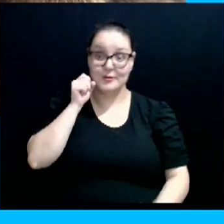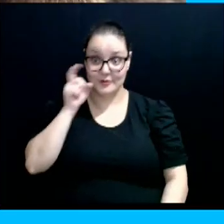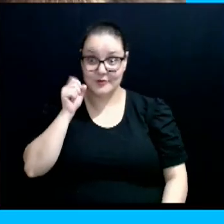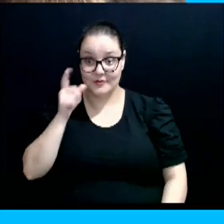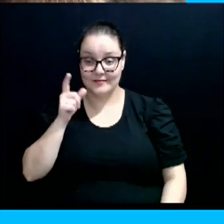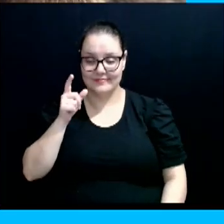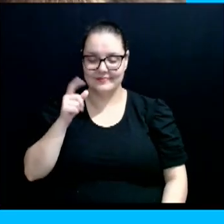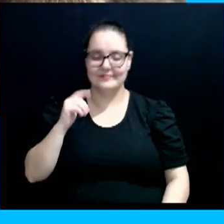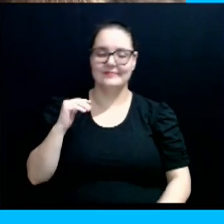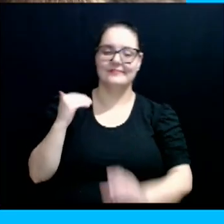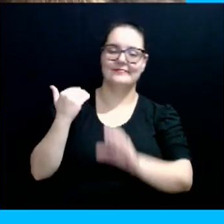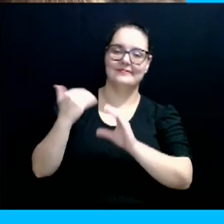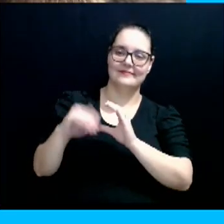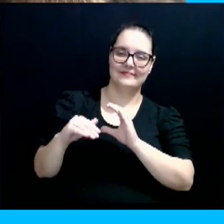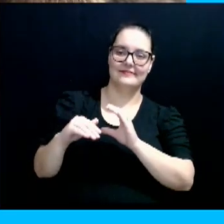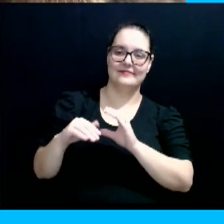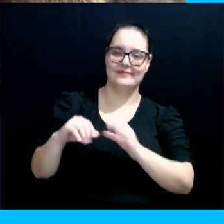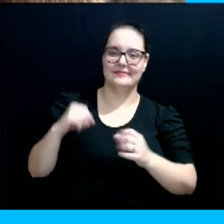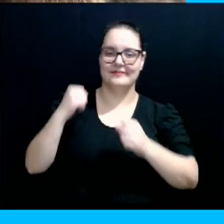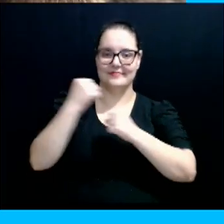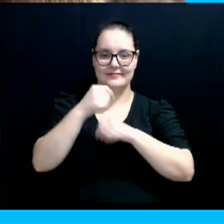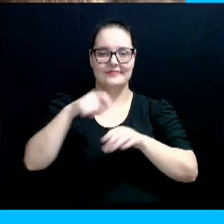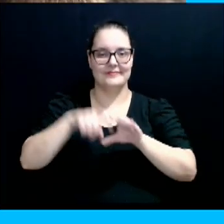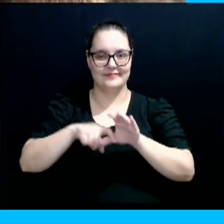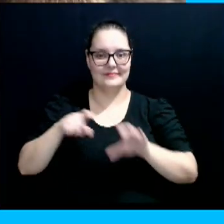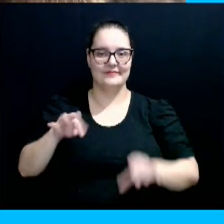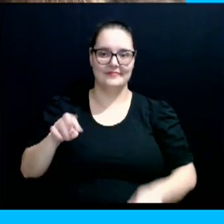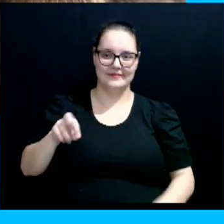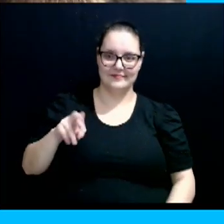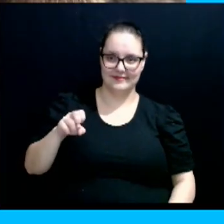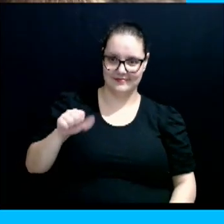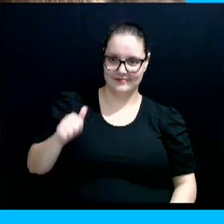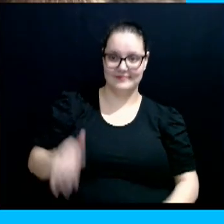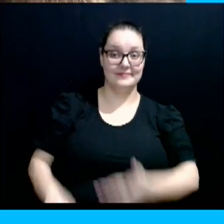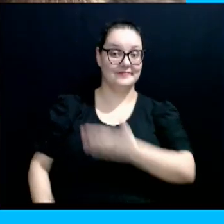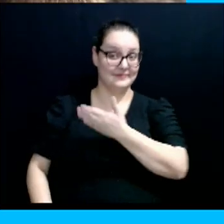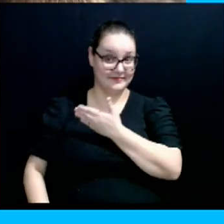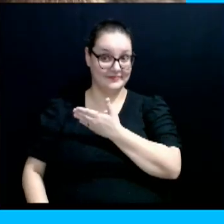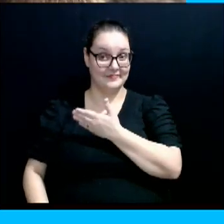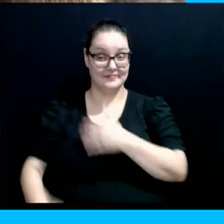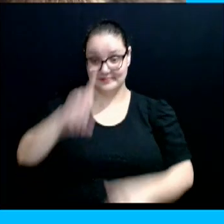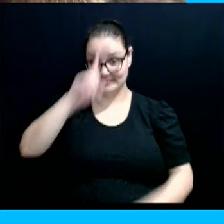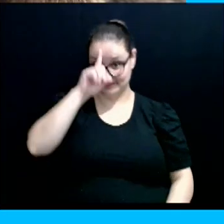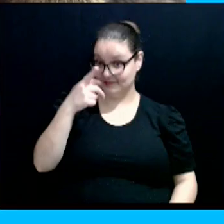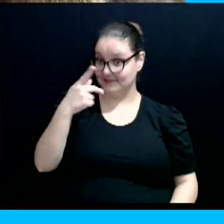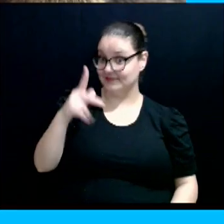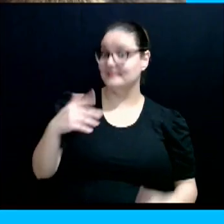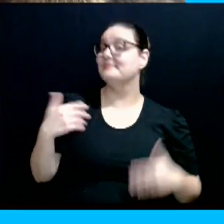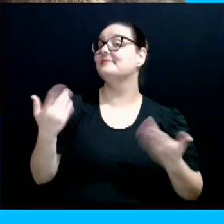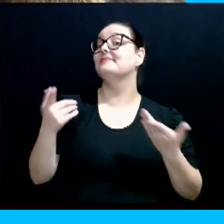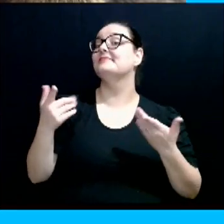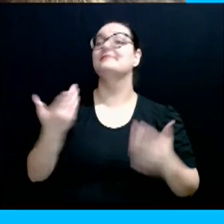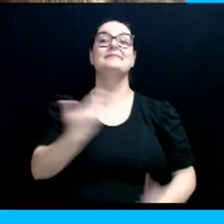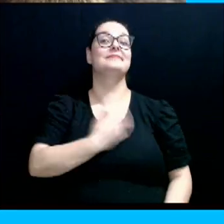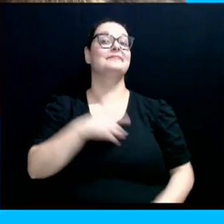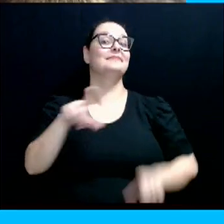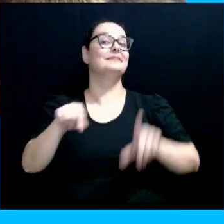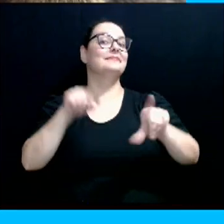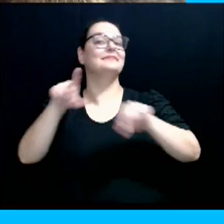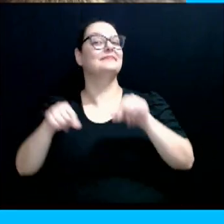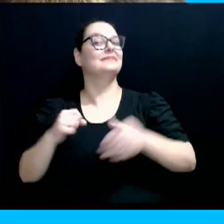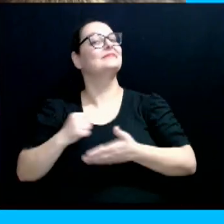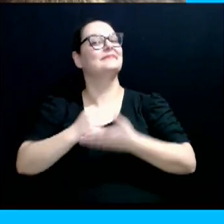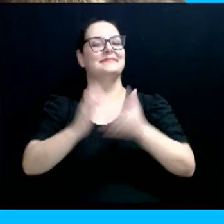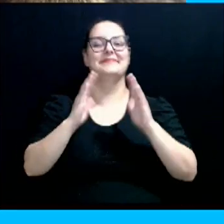mensagem para a protetora independente Tereza. Então, a decisão é sua. Qual desses amiguinhos você vai levar para casa? Não